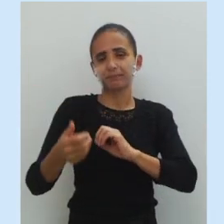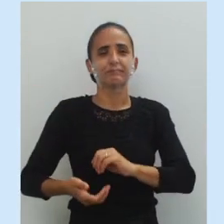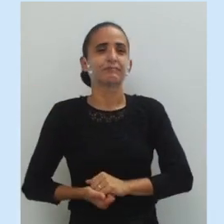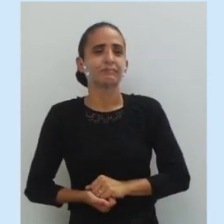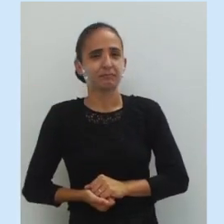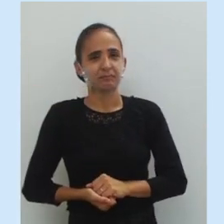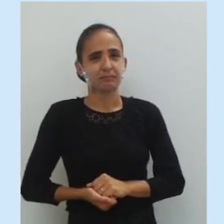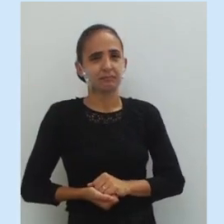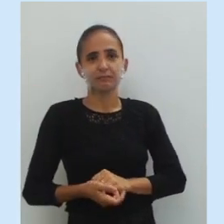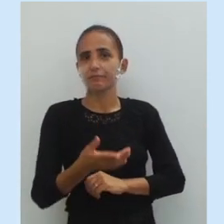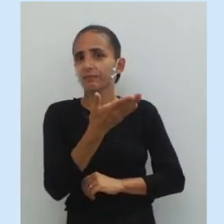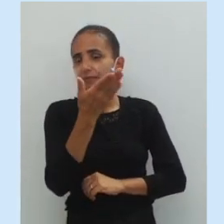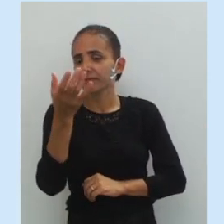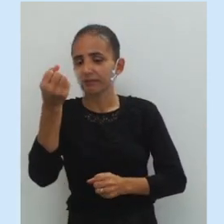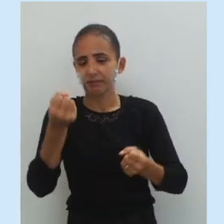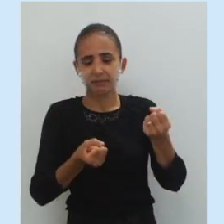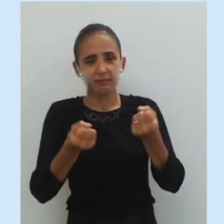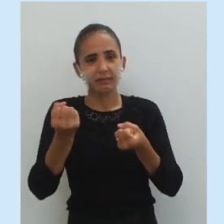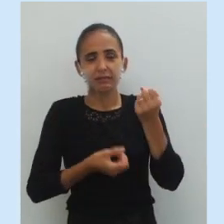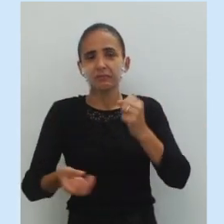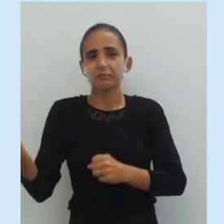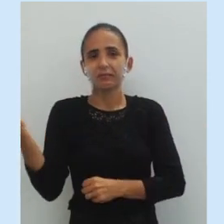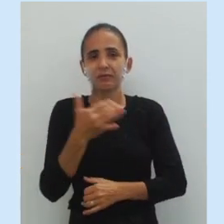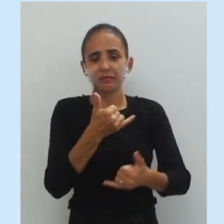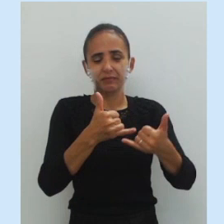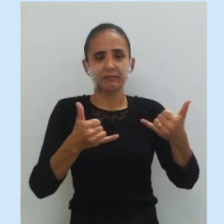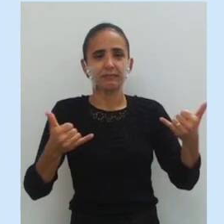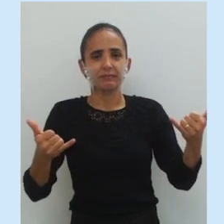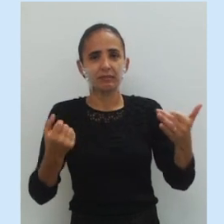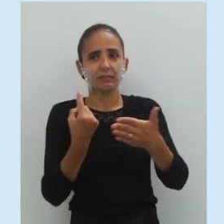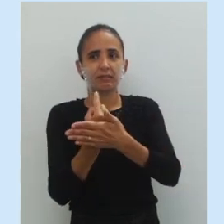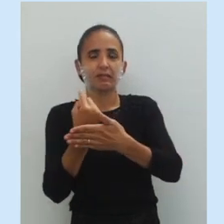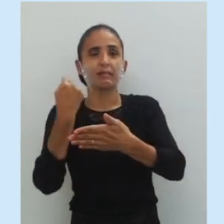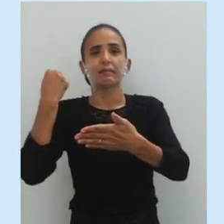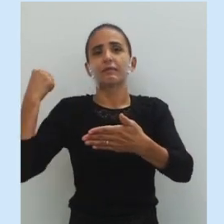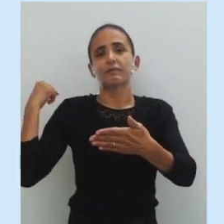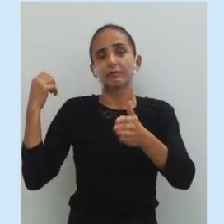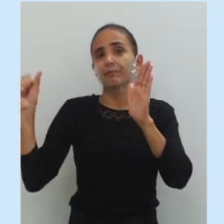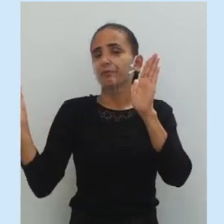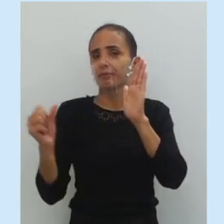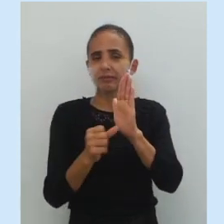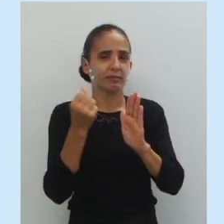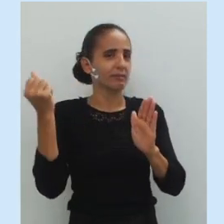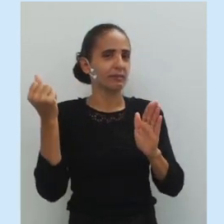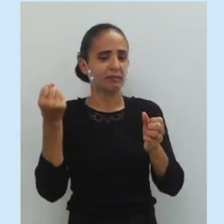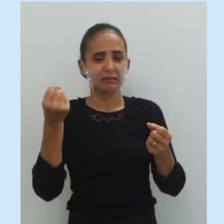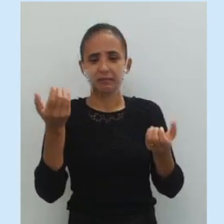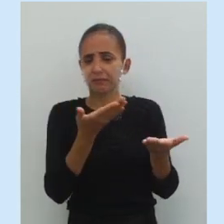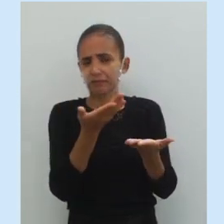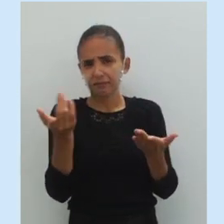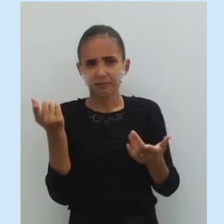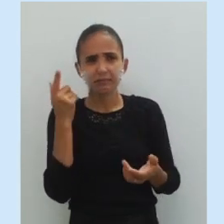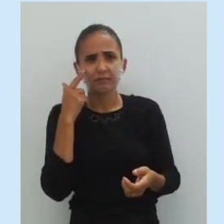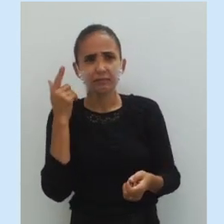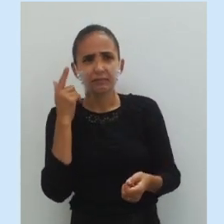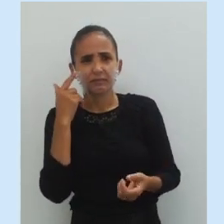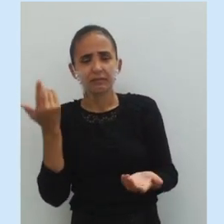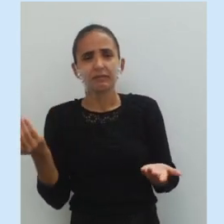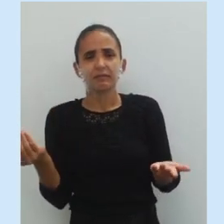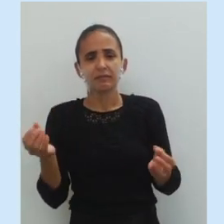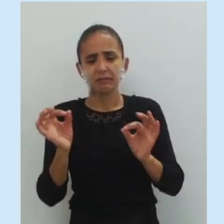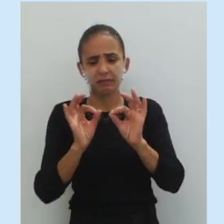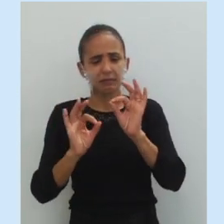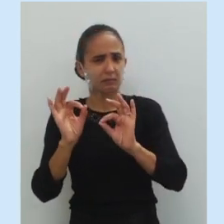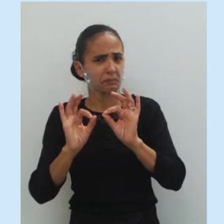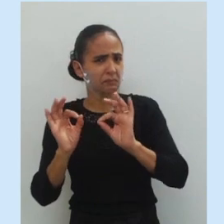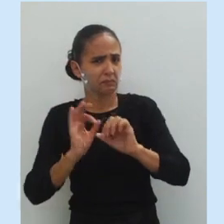que é inovação. Antes, quando a gente tem um primeiro carro, que vocês podem assistir esse filme de Enola Holmes,